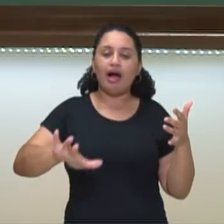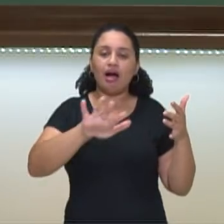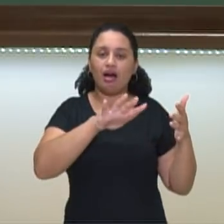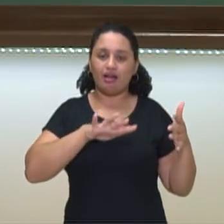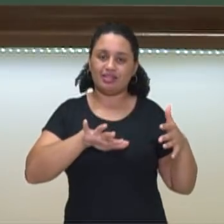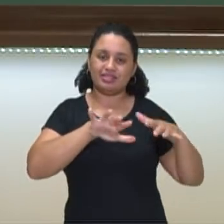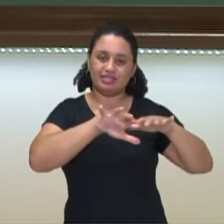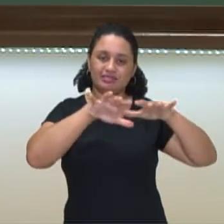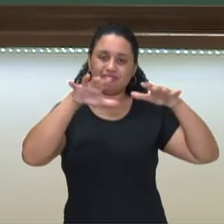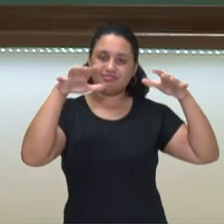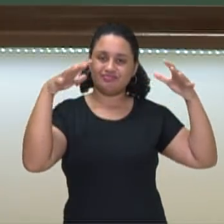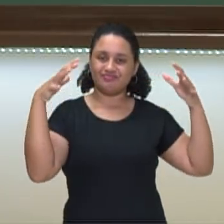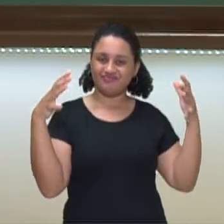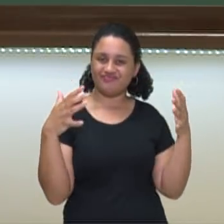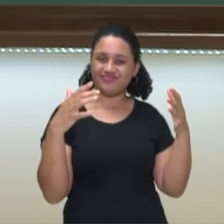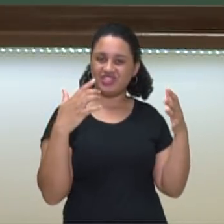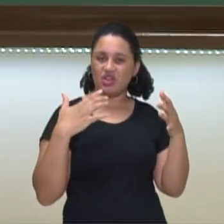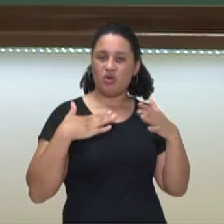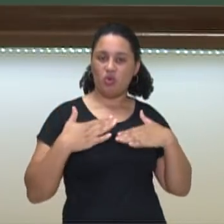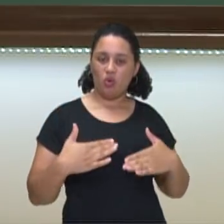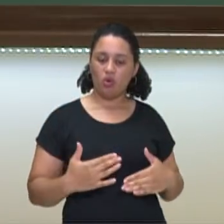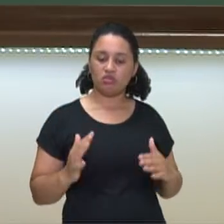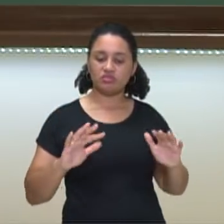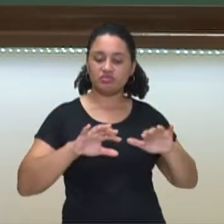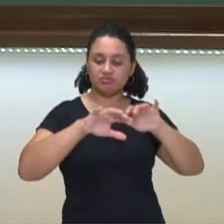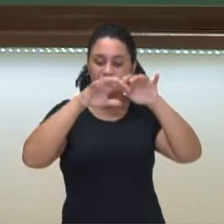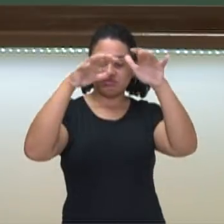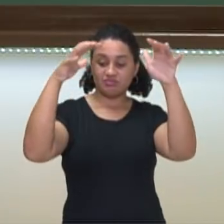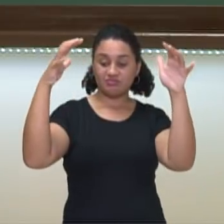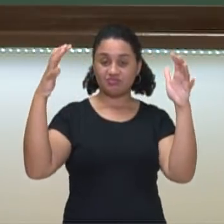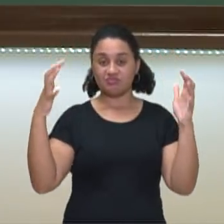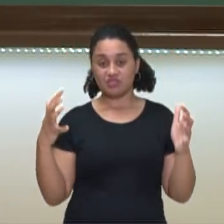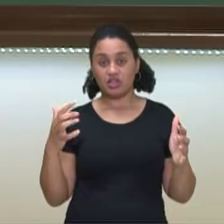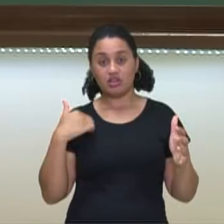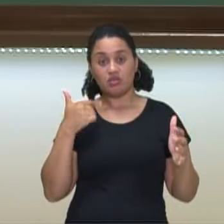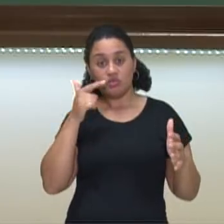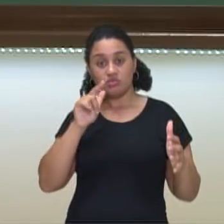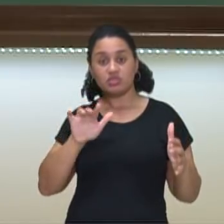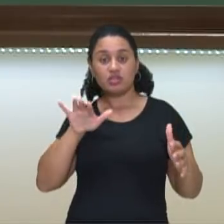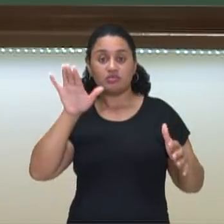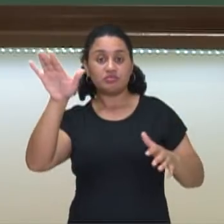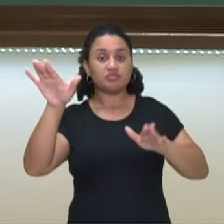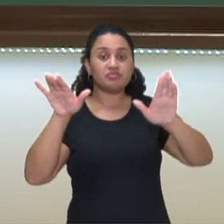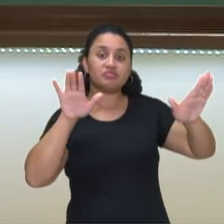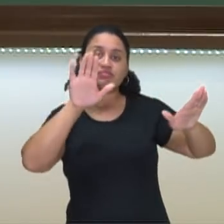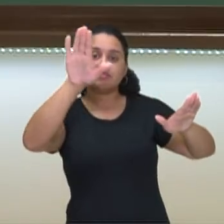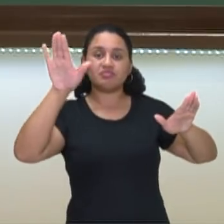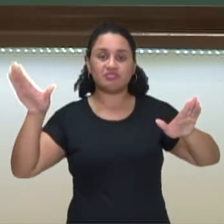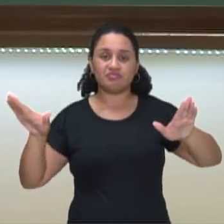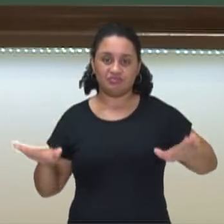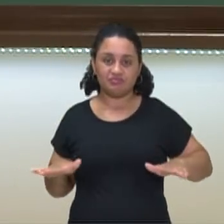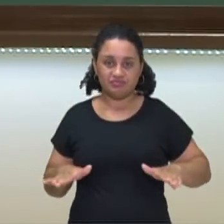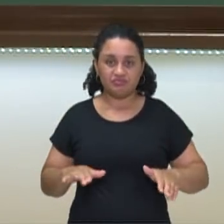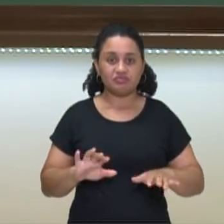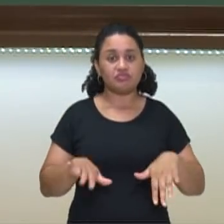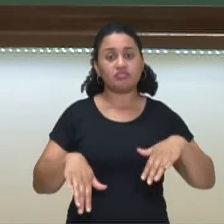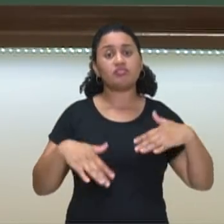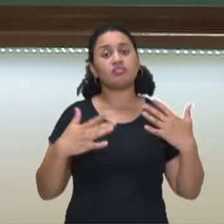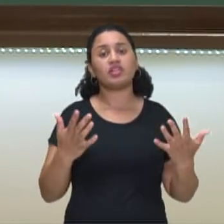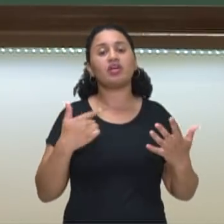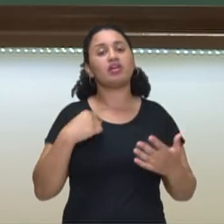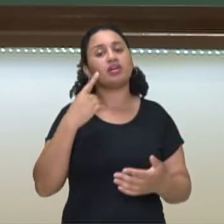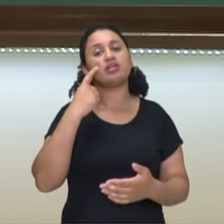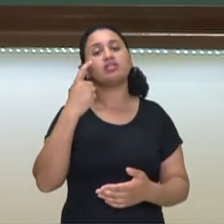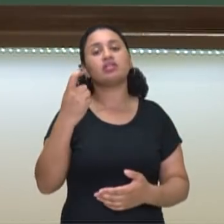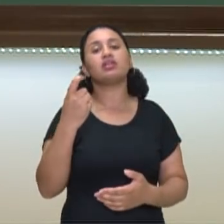aquele espaço em volta do meu corpo que o meu corpo consegue alcançar. Então, a sinesfera é